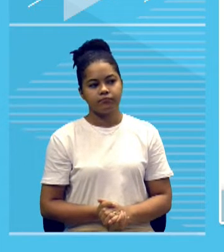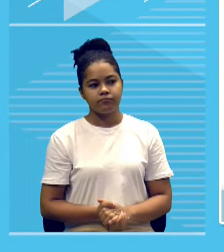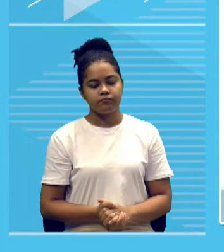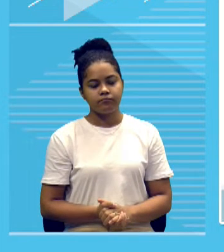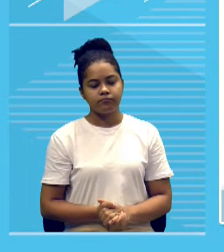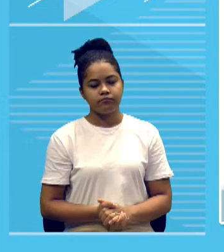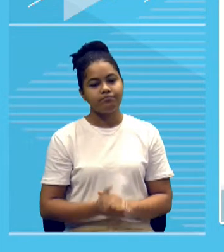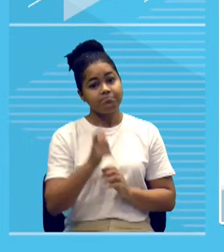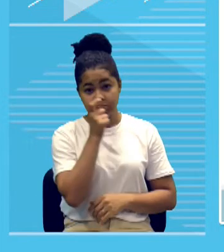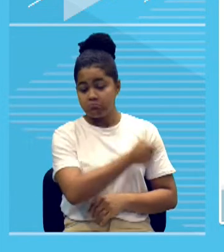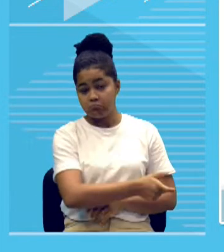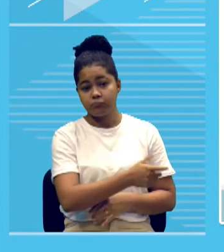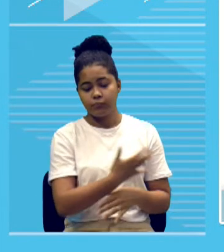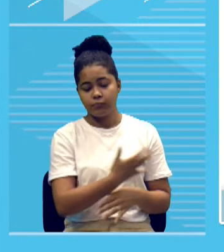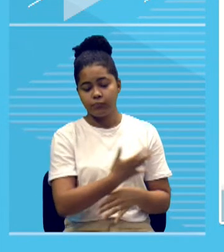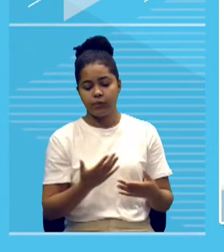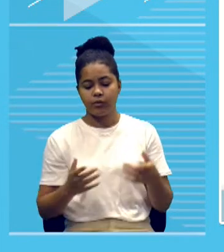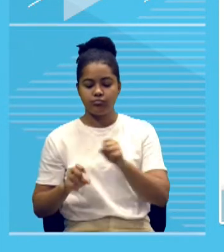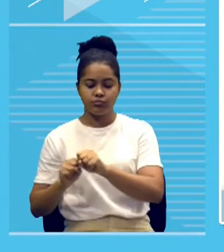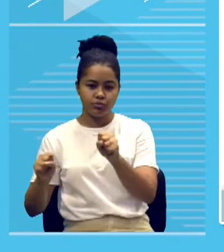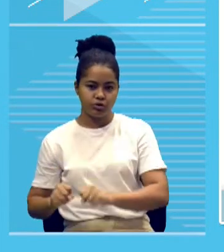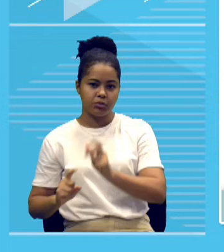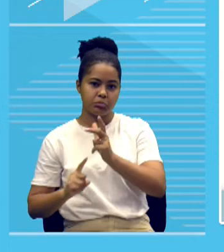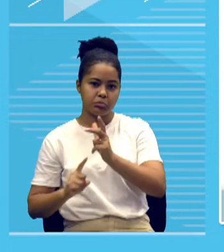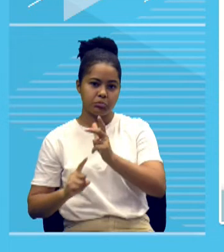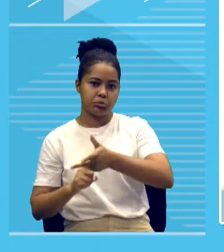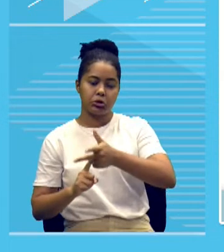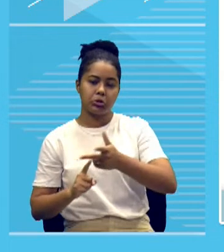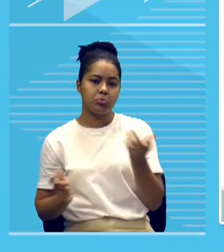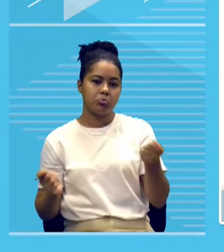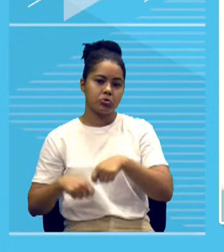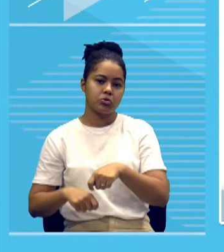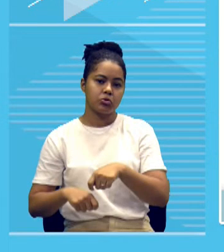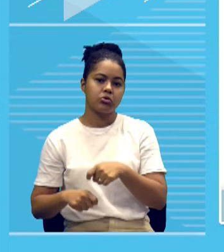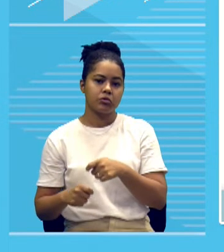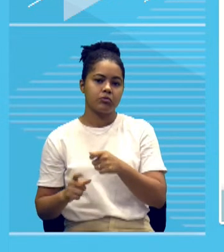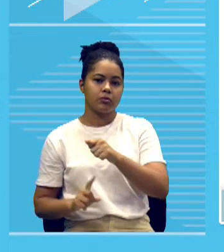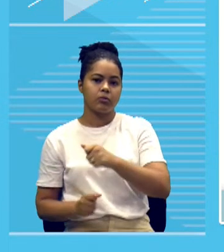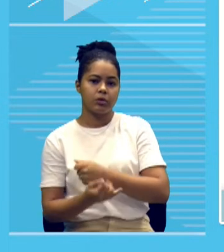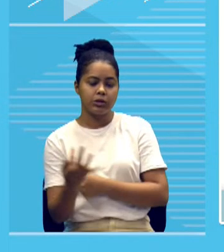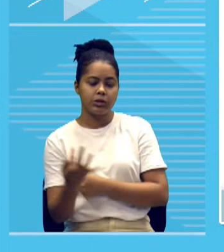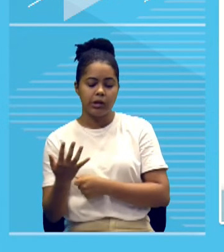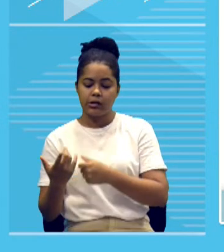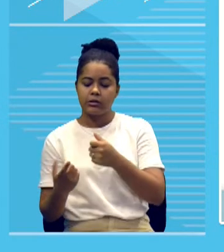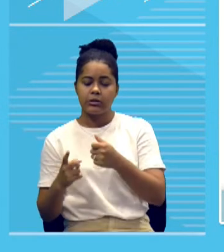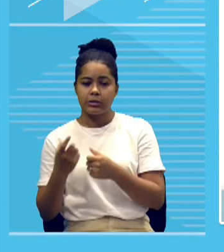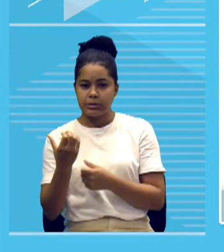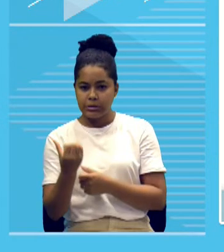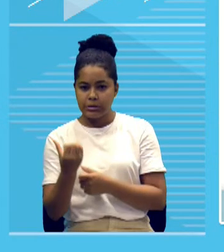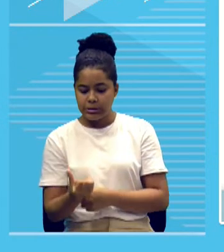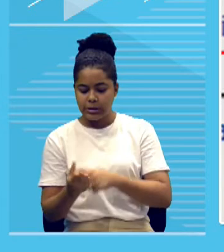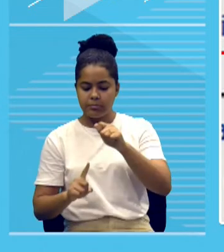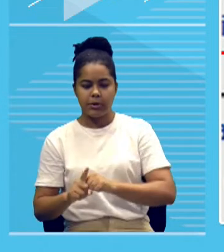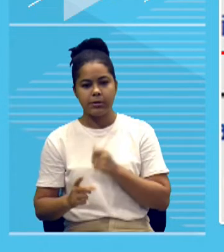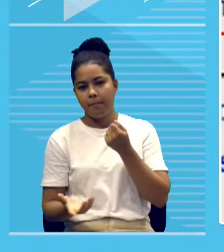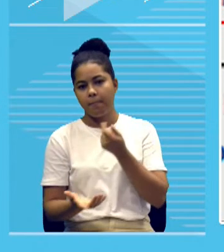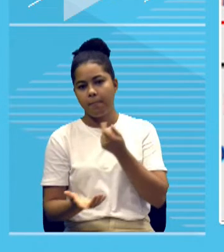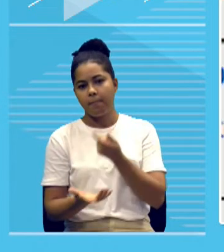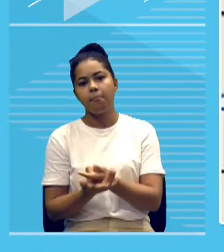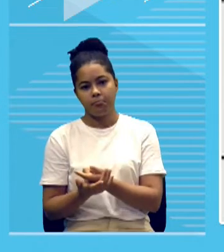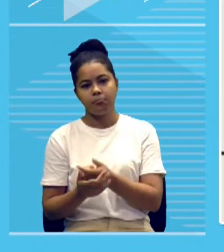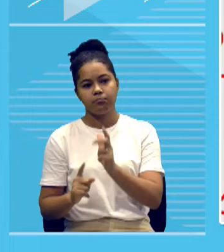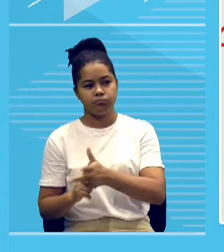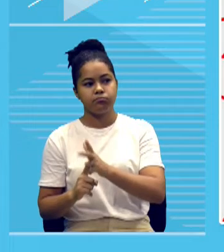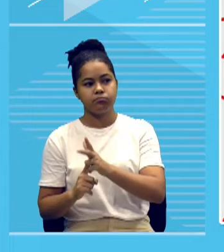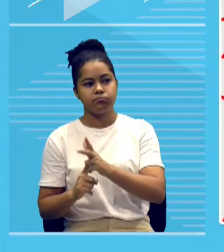a massa Professor com seis meses você já pagou os está e